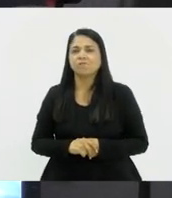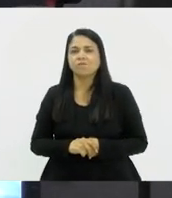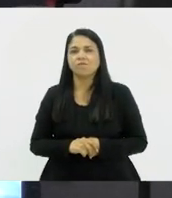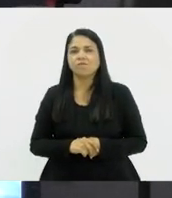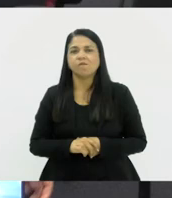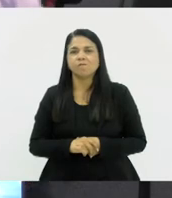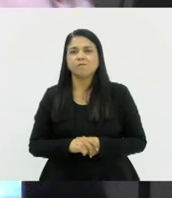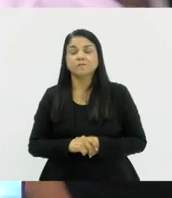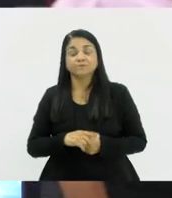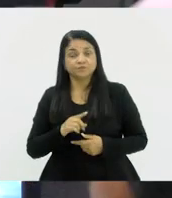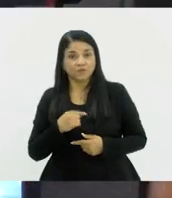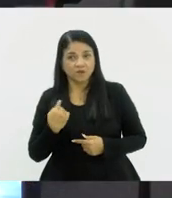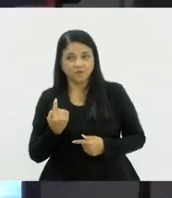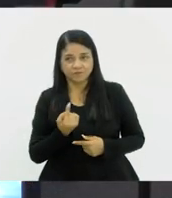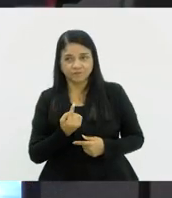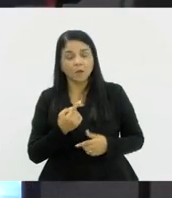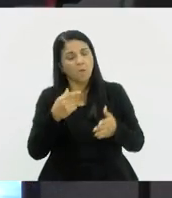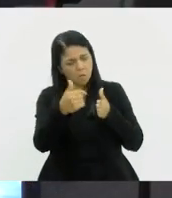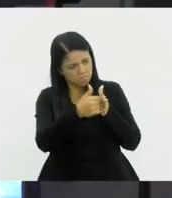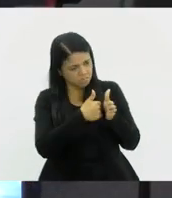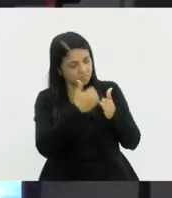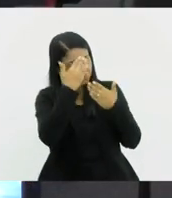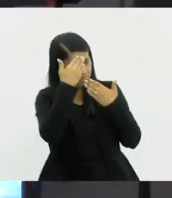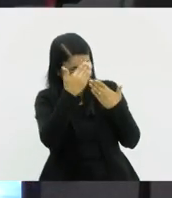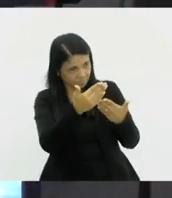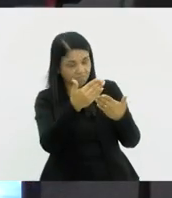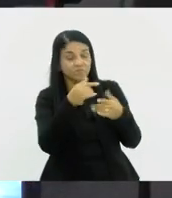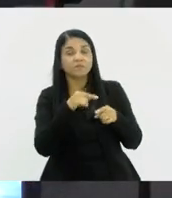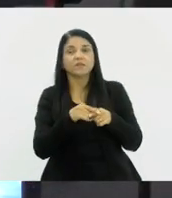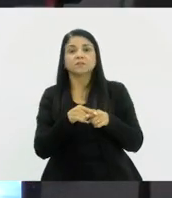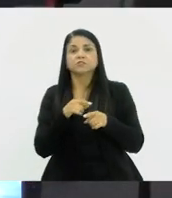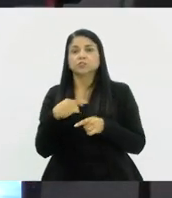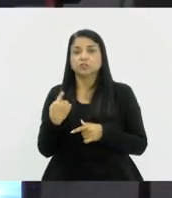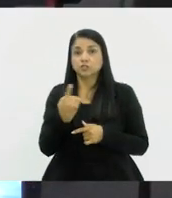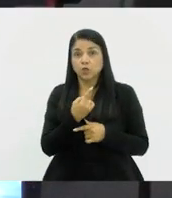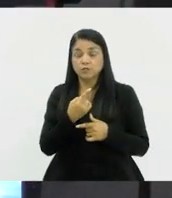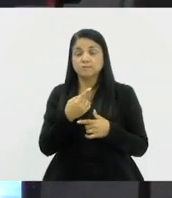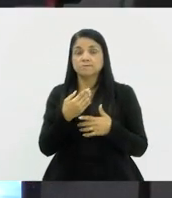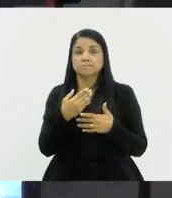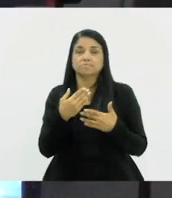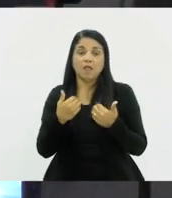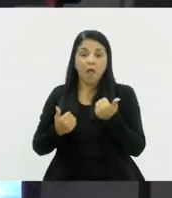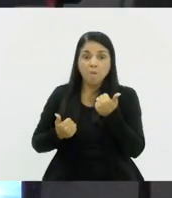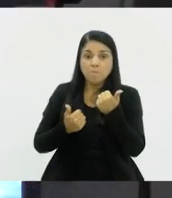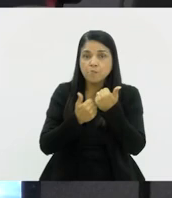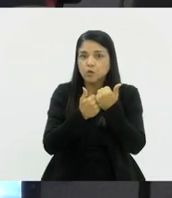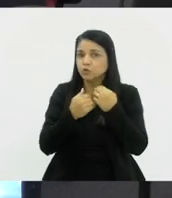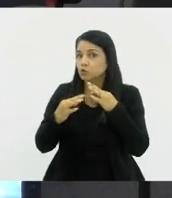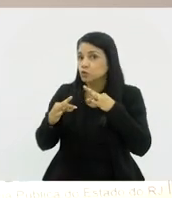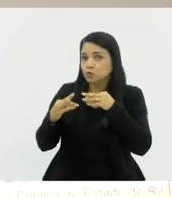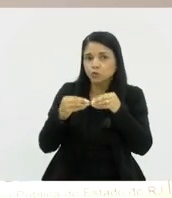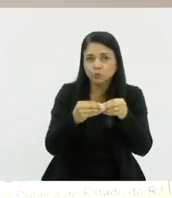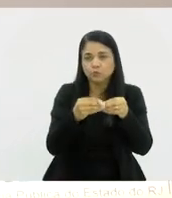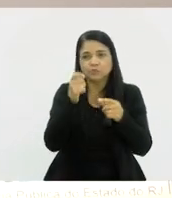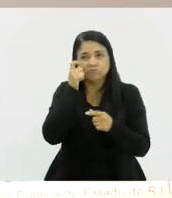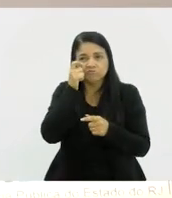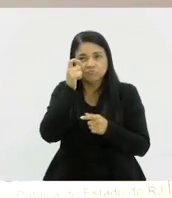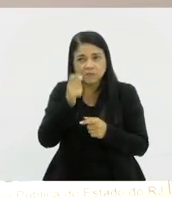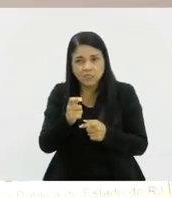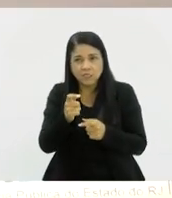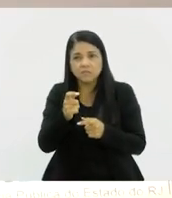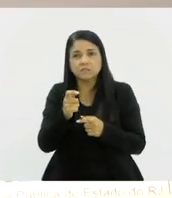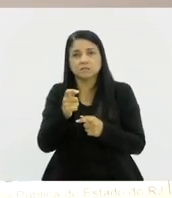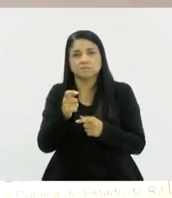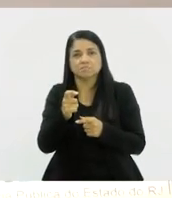nós estamos Obrigada pela pergunta nós estamos contando com apoio de todos porque o nosso interesse é que seja